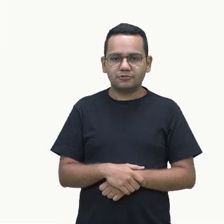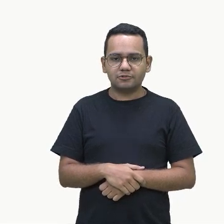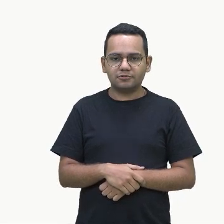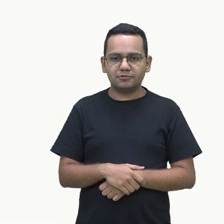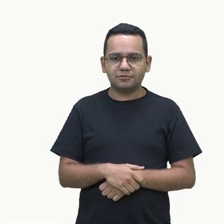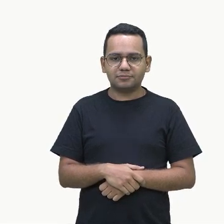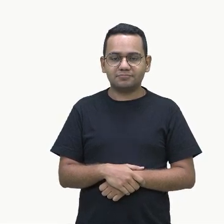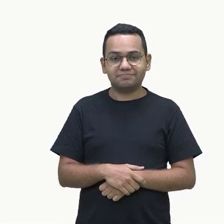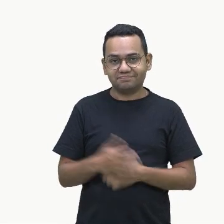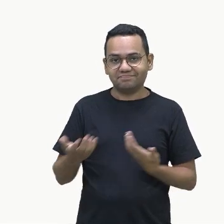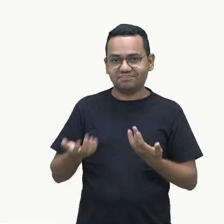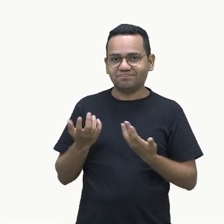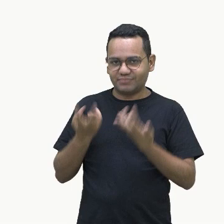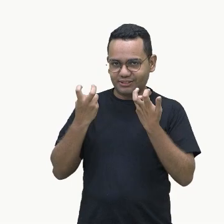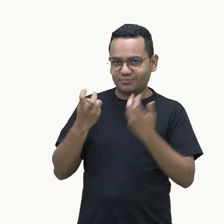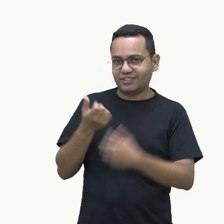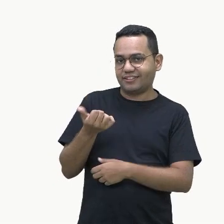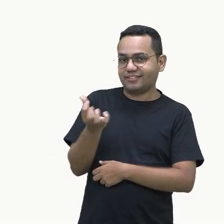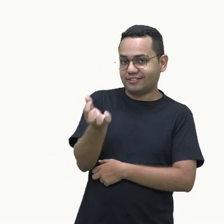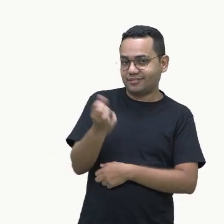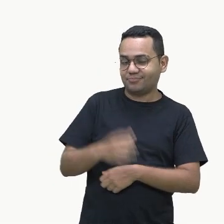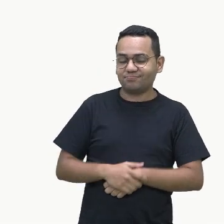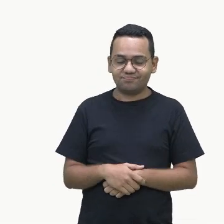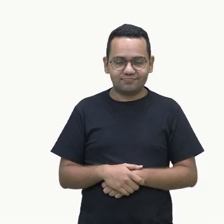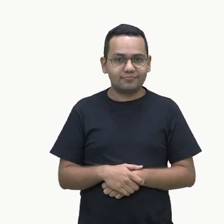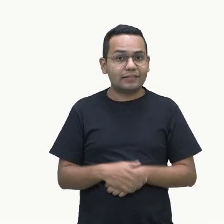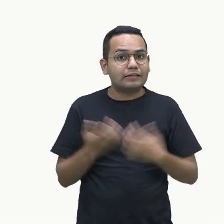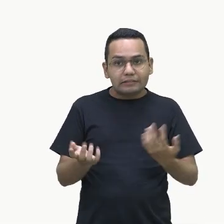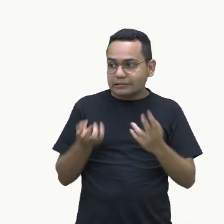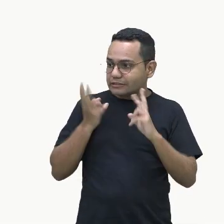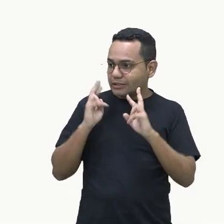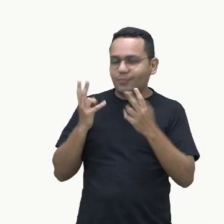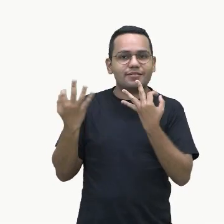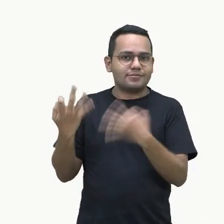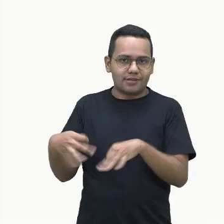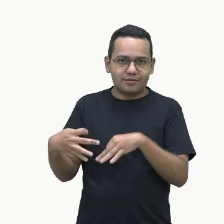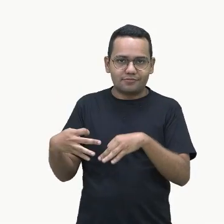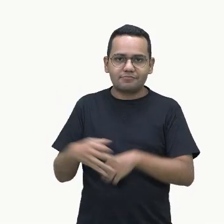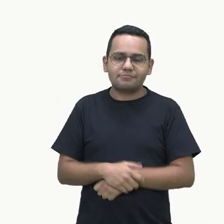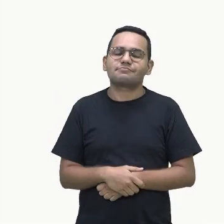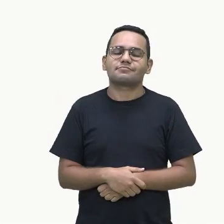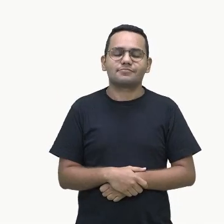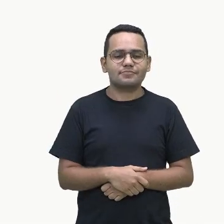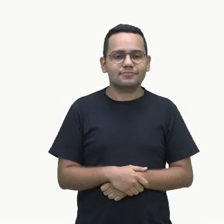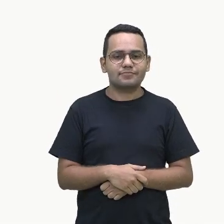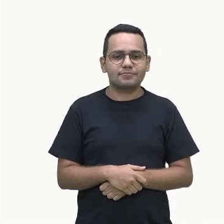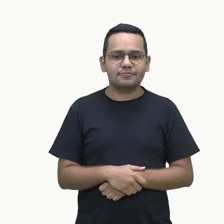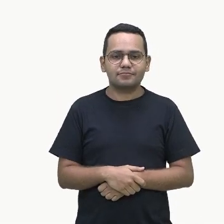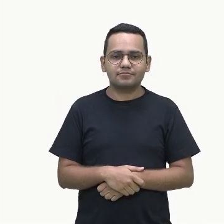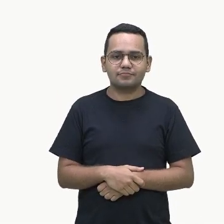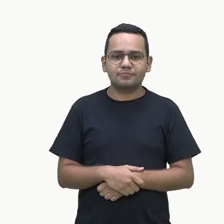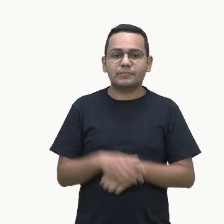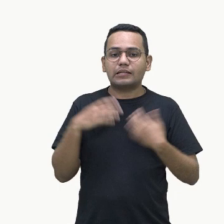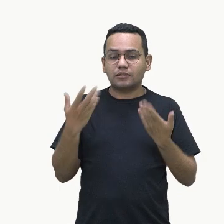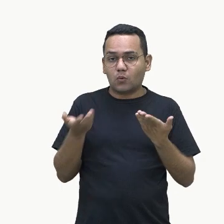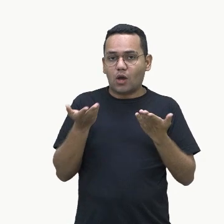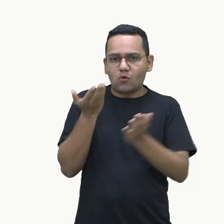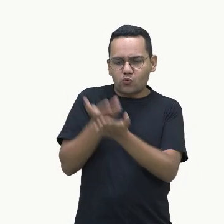16. Ok? Então, observe que sempre vai dar certo. Tá bom? Então, esse foi o